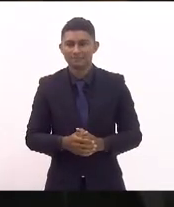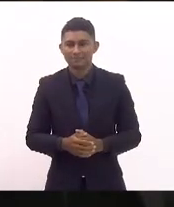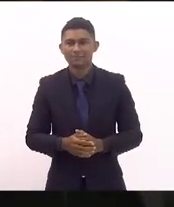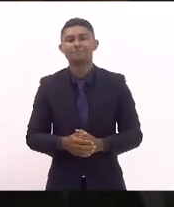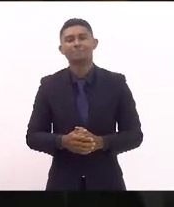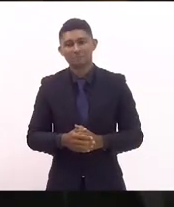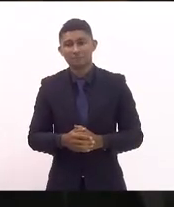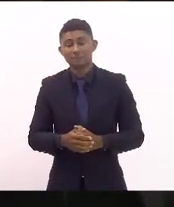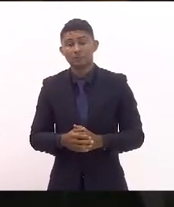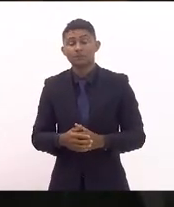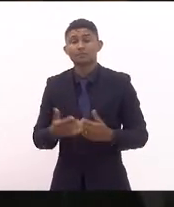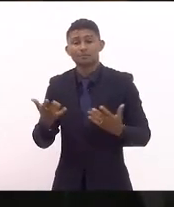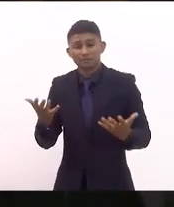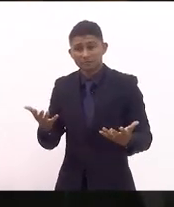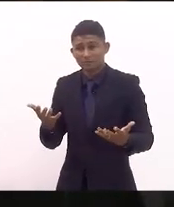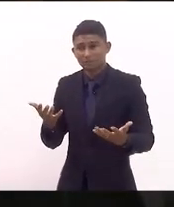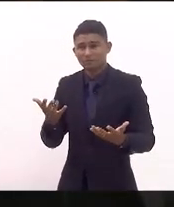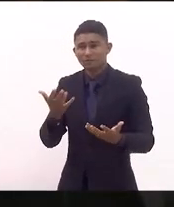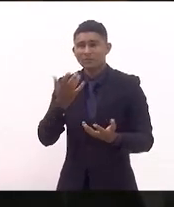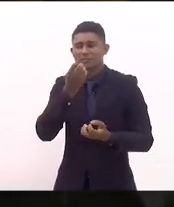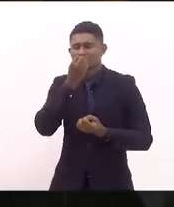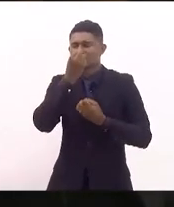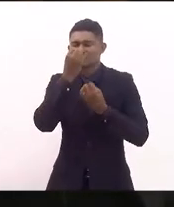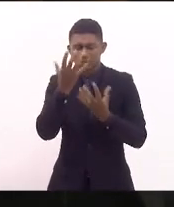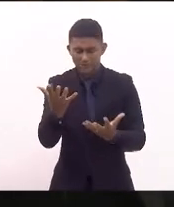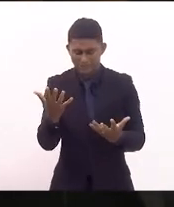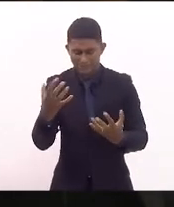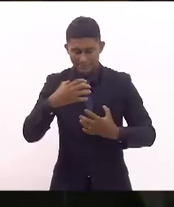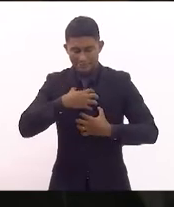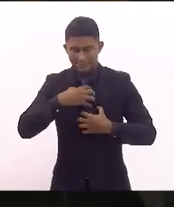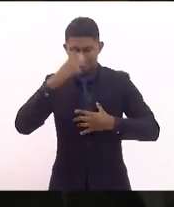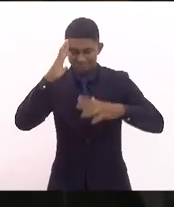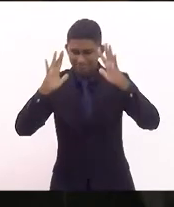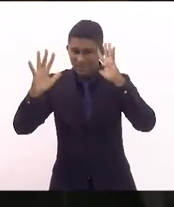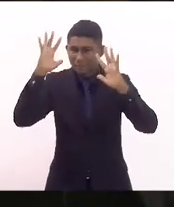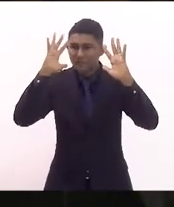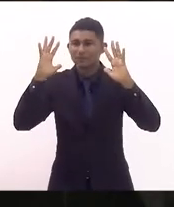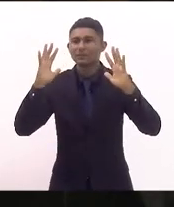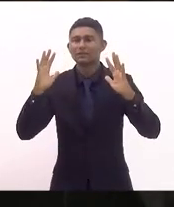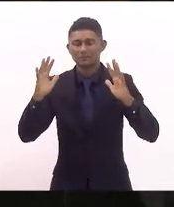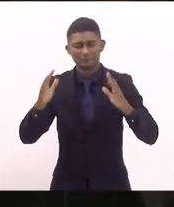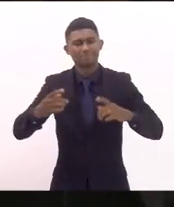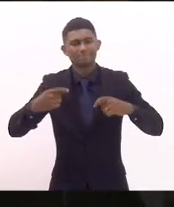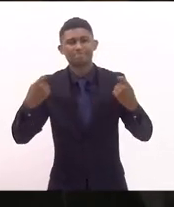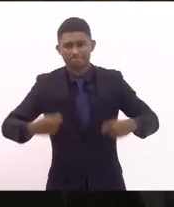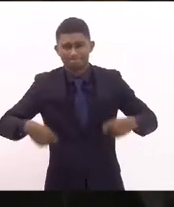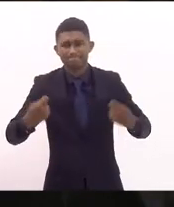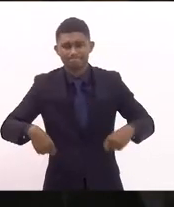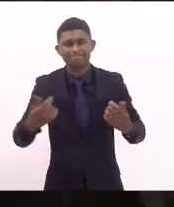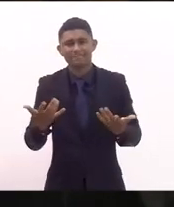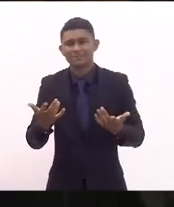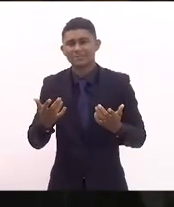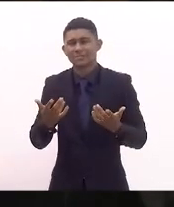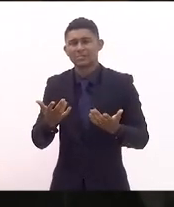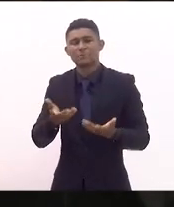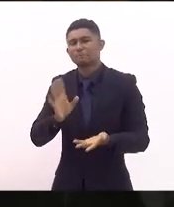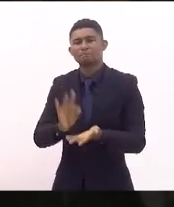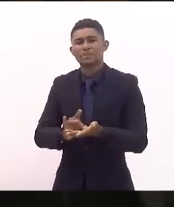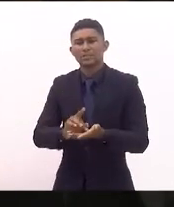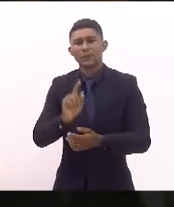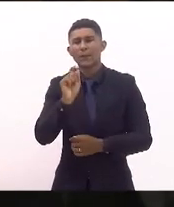franca expressão de um silencioso grito interno que precisava tomar forma e se tornar realidade,